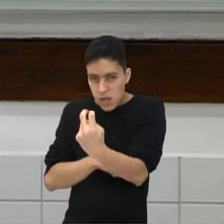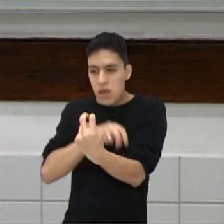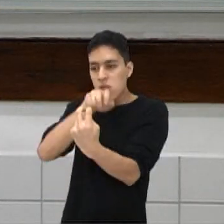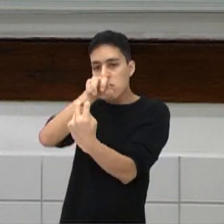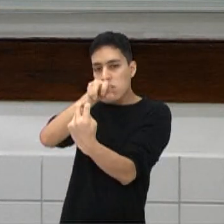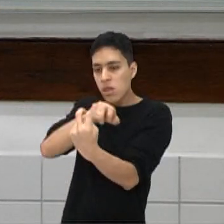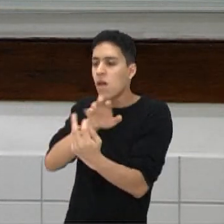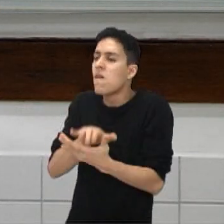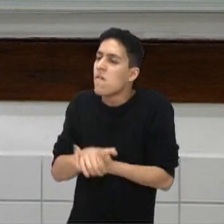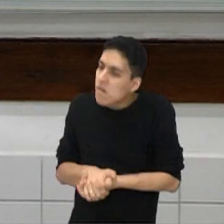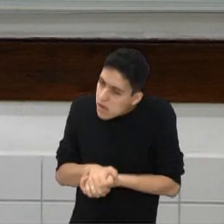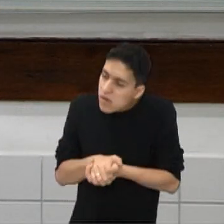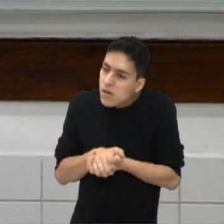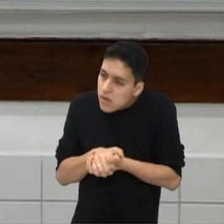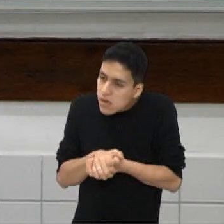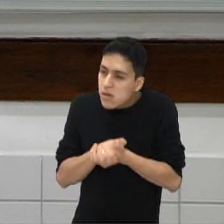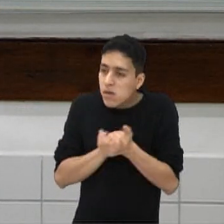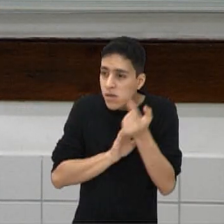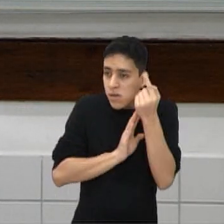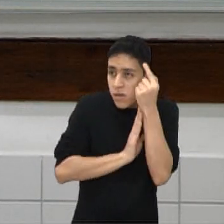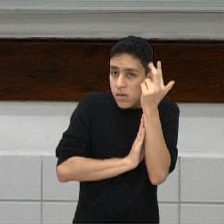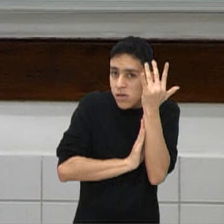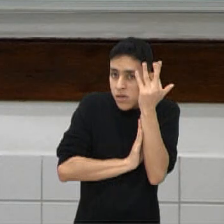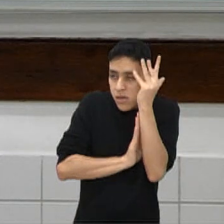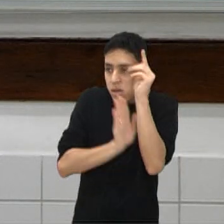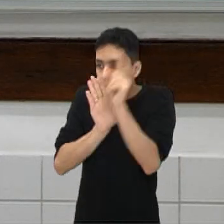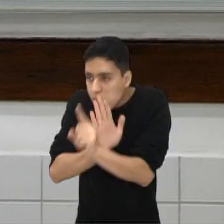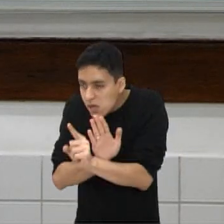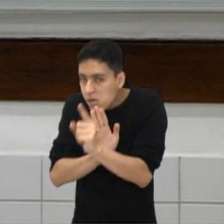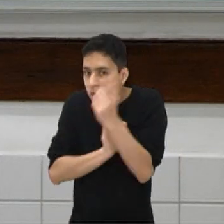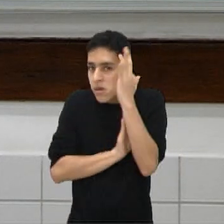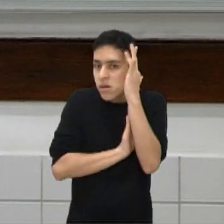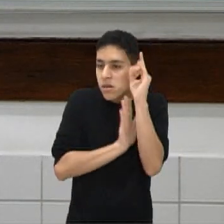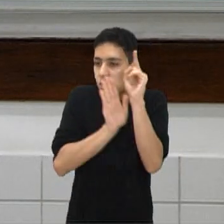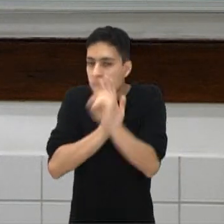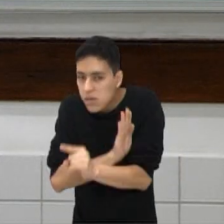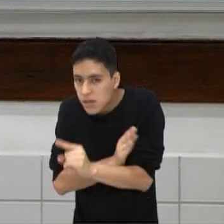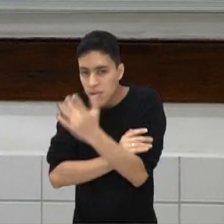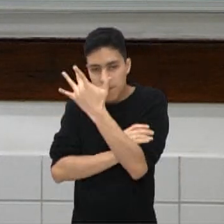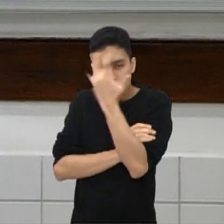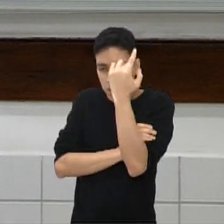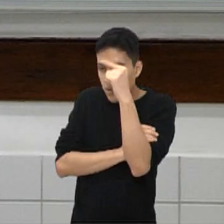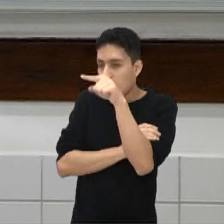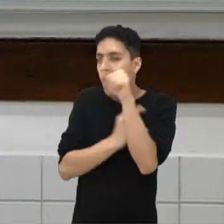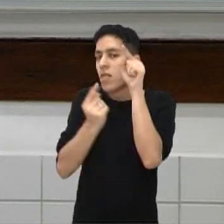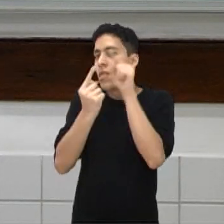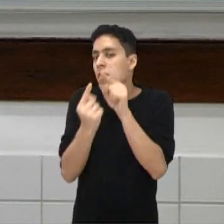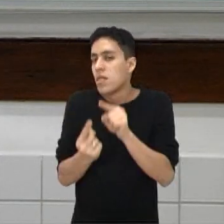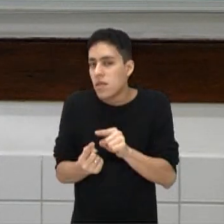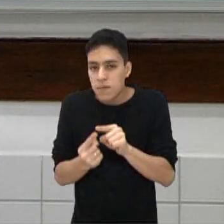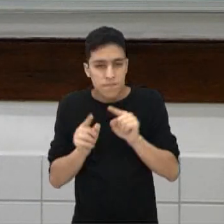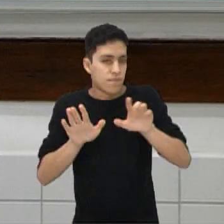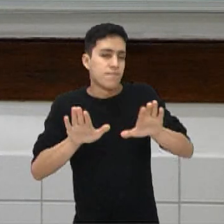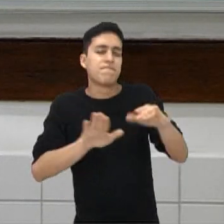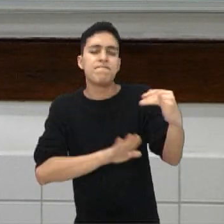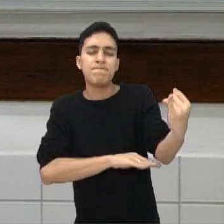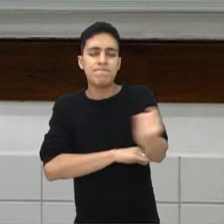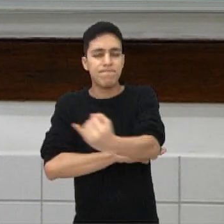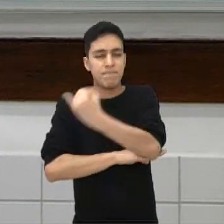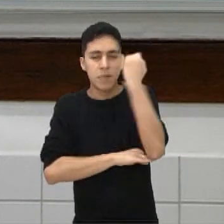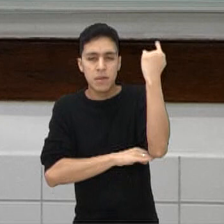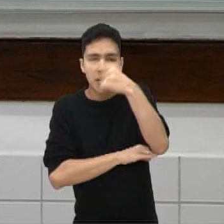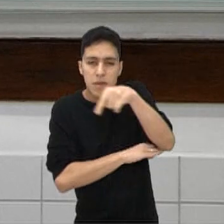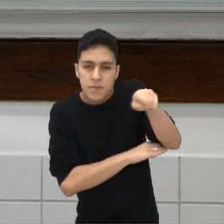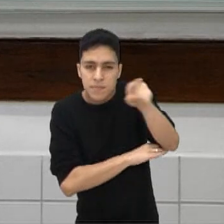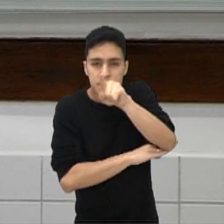ele pensa na pessoa que ele vai entrevistar, certo? Então, muito importante que você faça realmente perguntas que